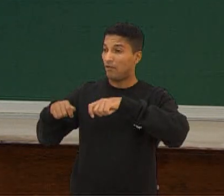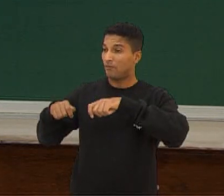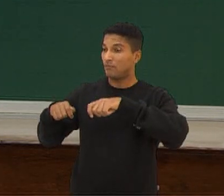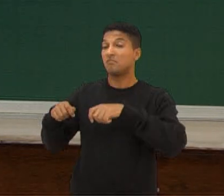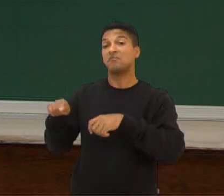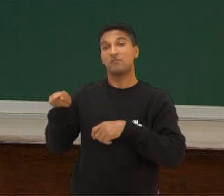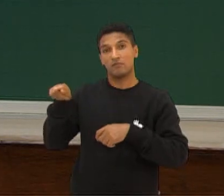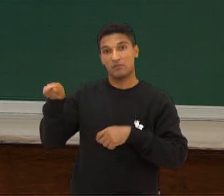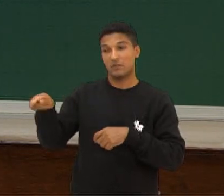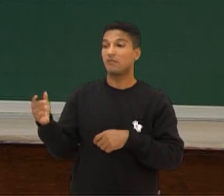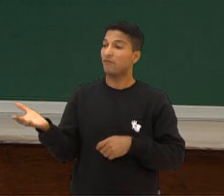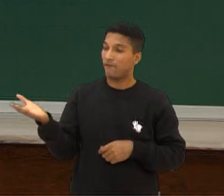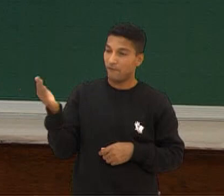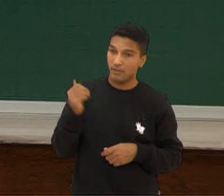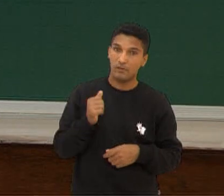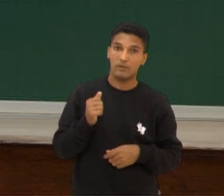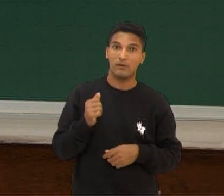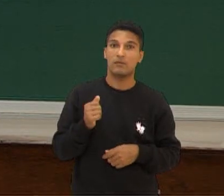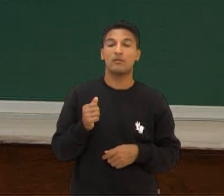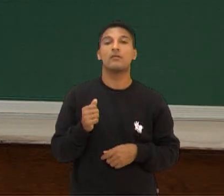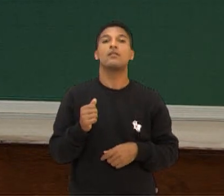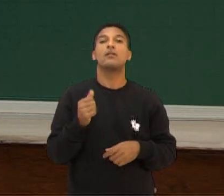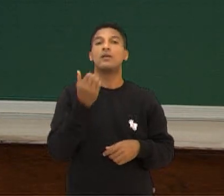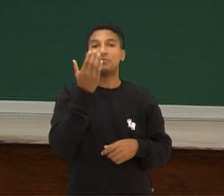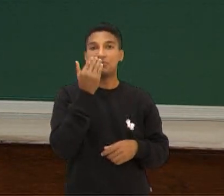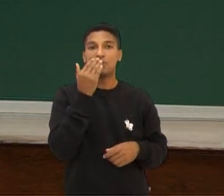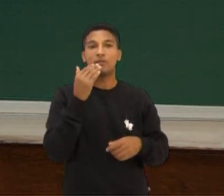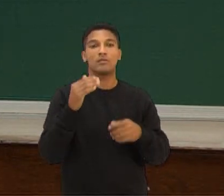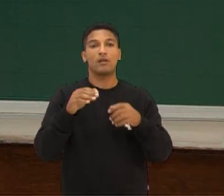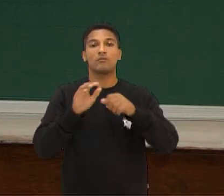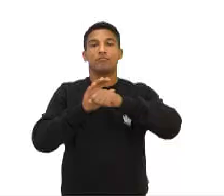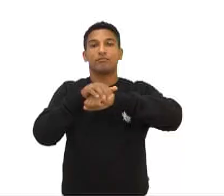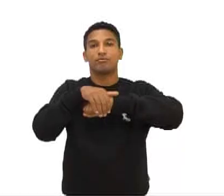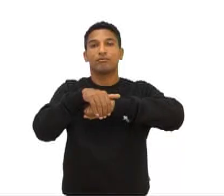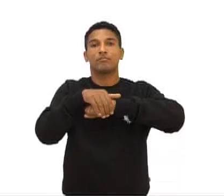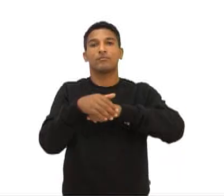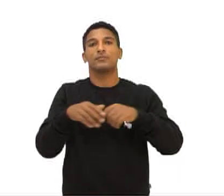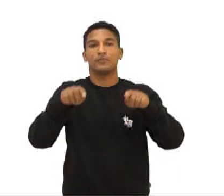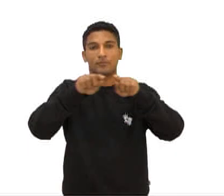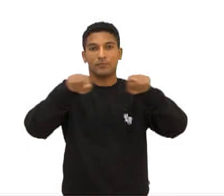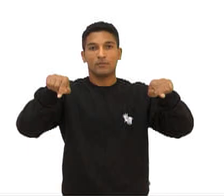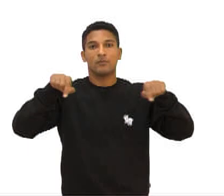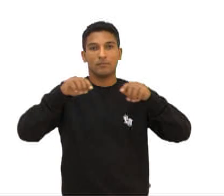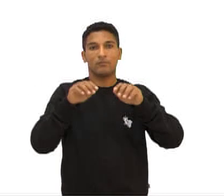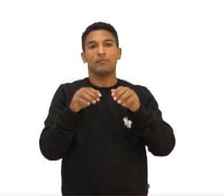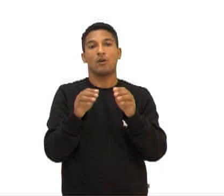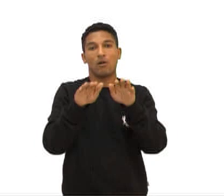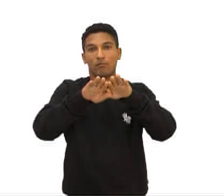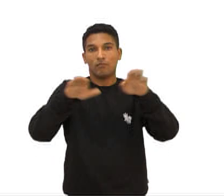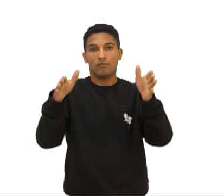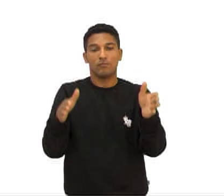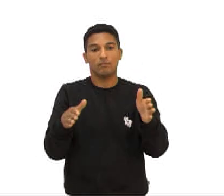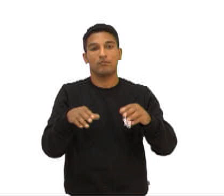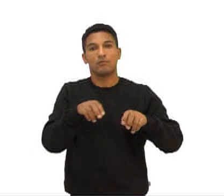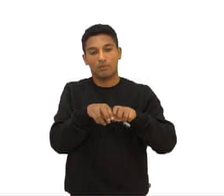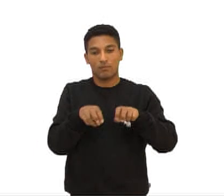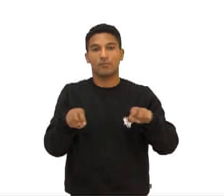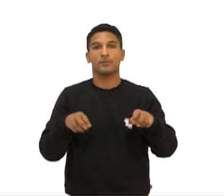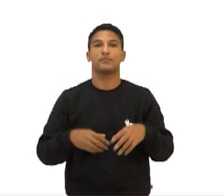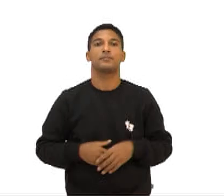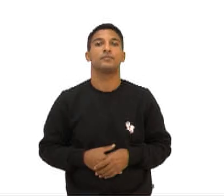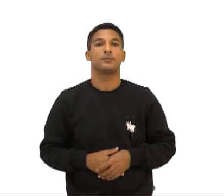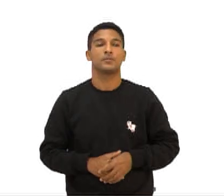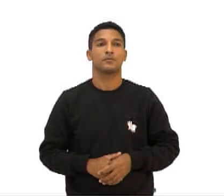aparecer, ela faz o papel de ali. Oração subordinada substantiva, objetiva